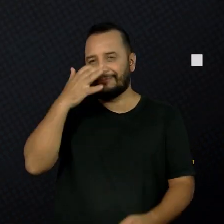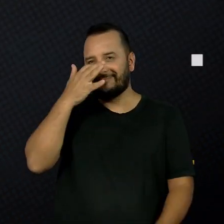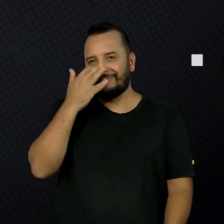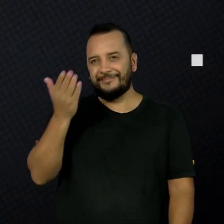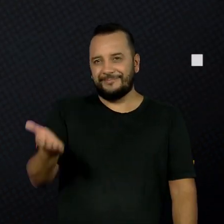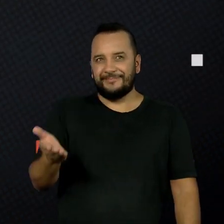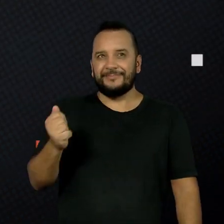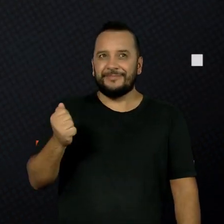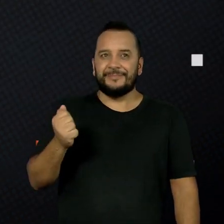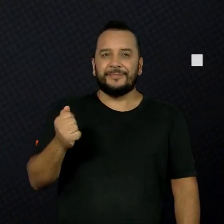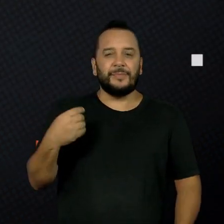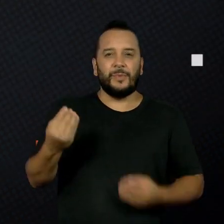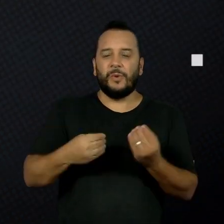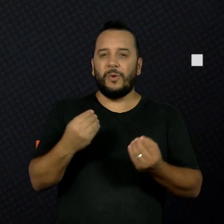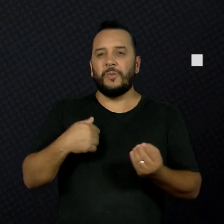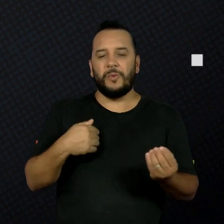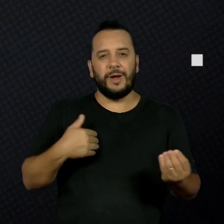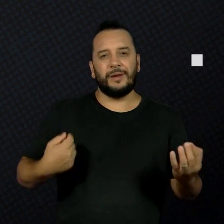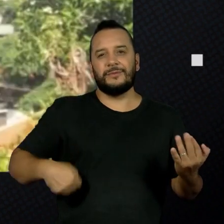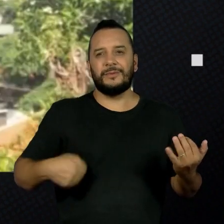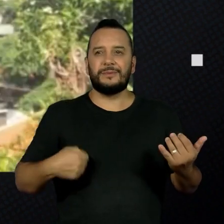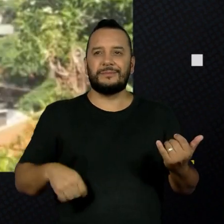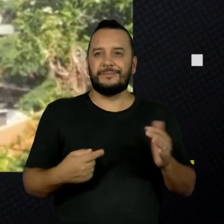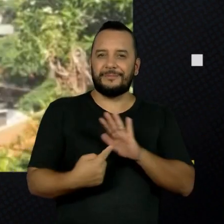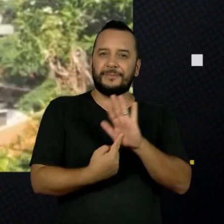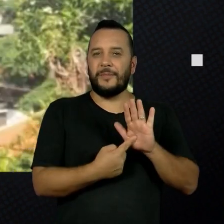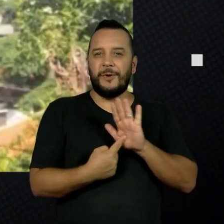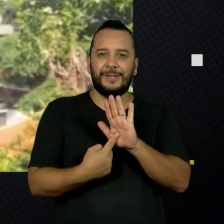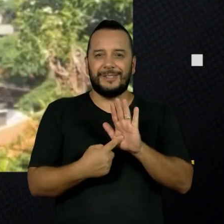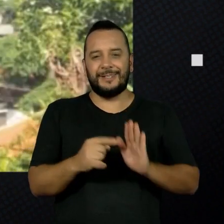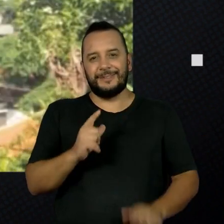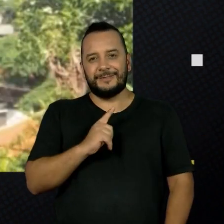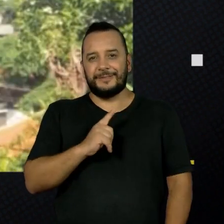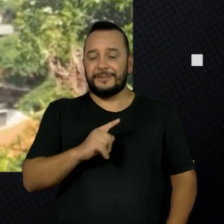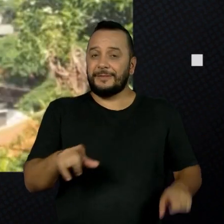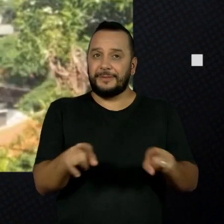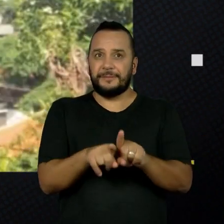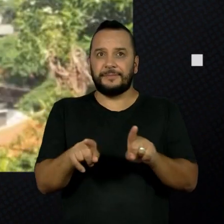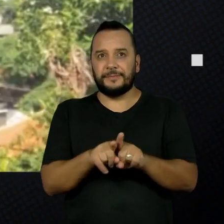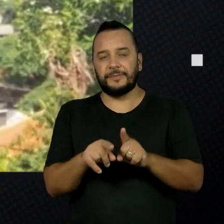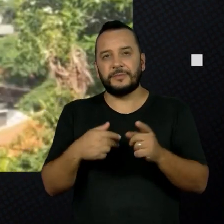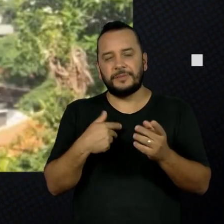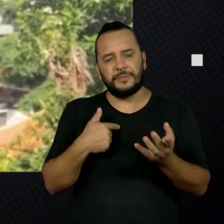pelo modo como ela usa o violão para se expressar e como